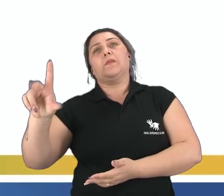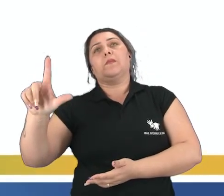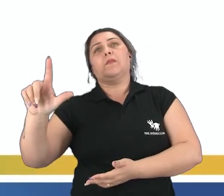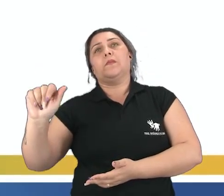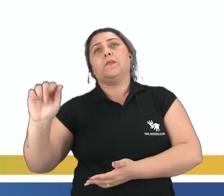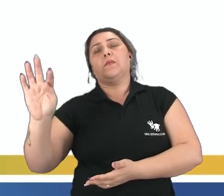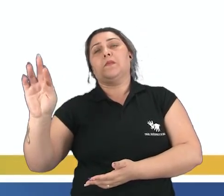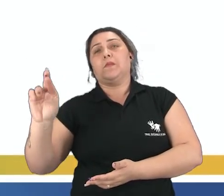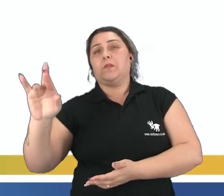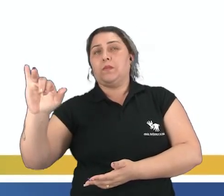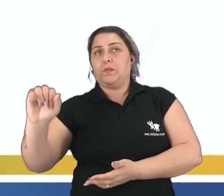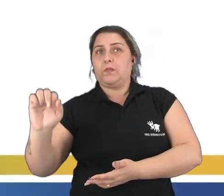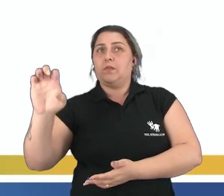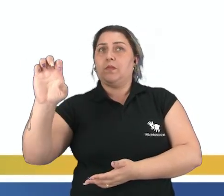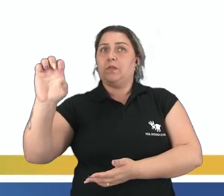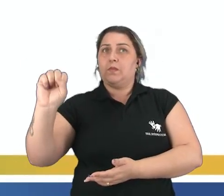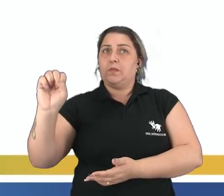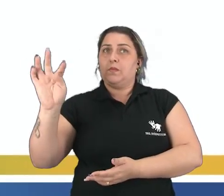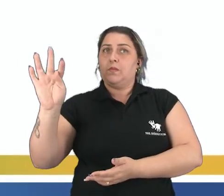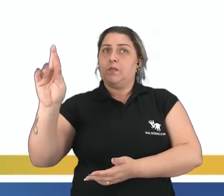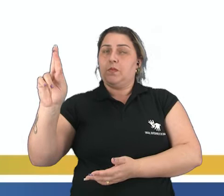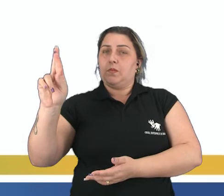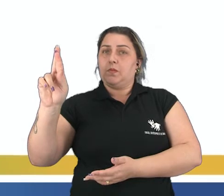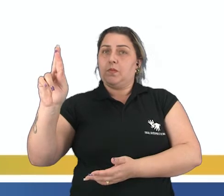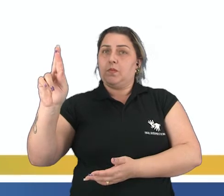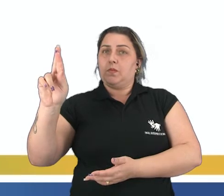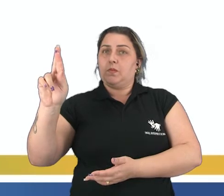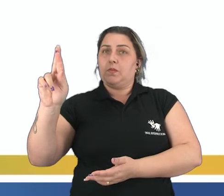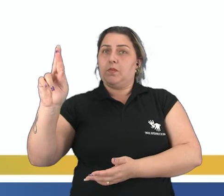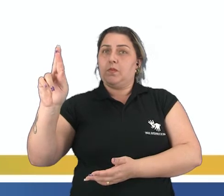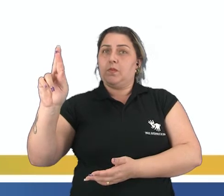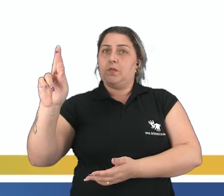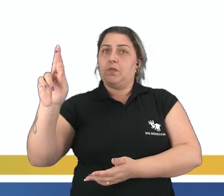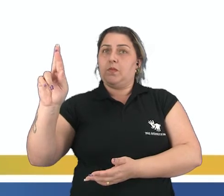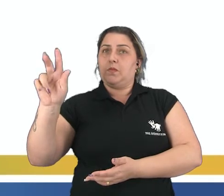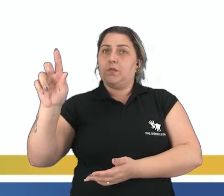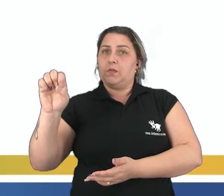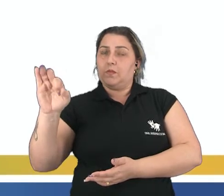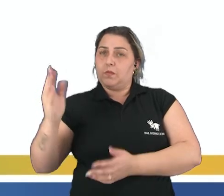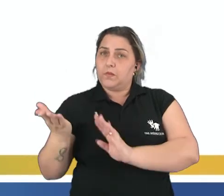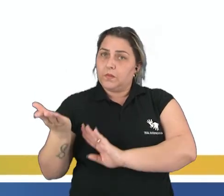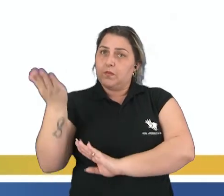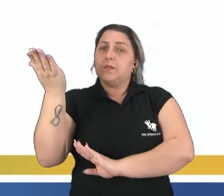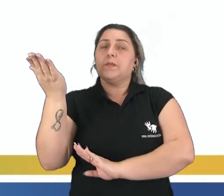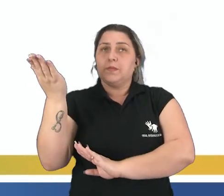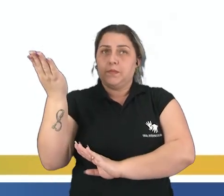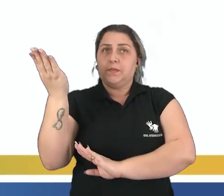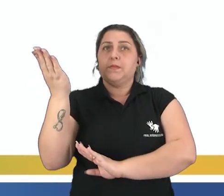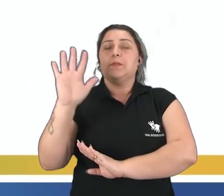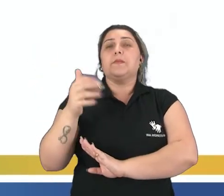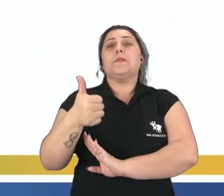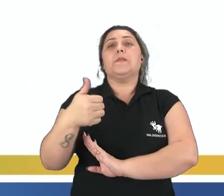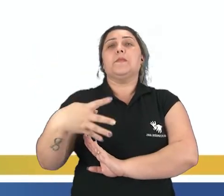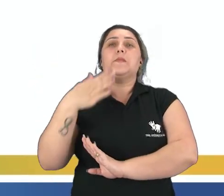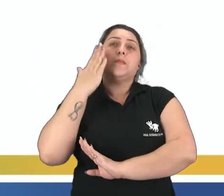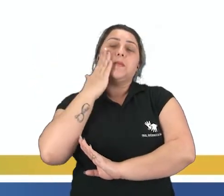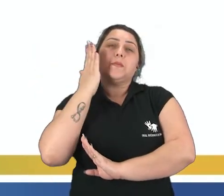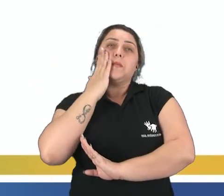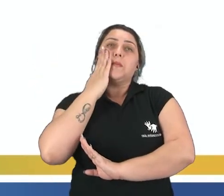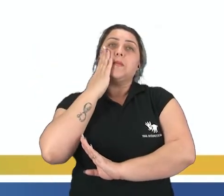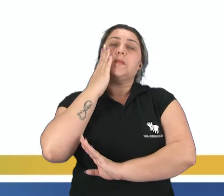Os níveis de estrogênio eles vão continuar aumentando, até que haja um certo pico, por volta do 14º